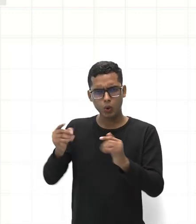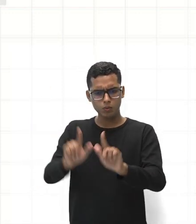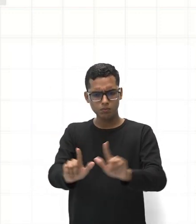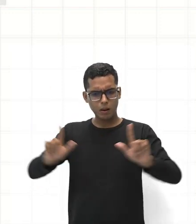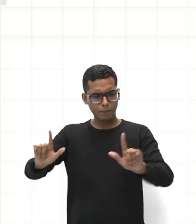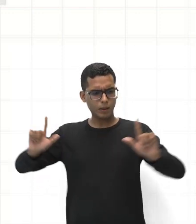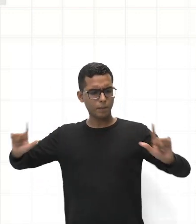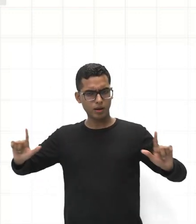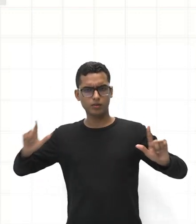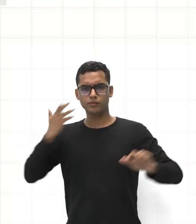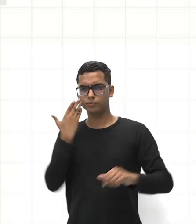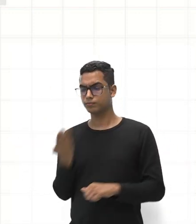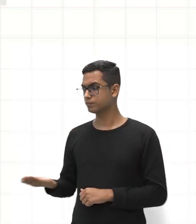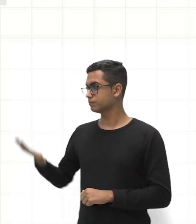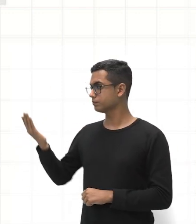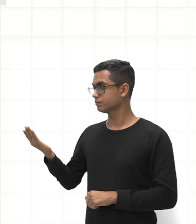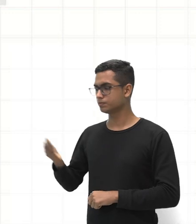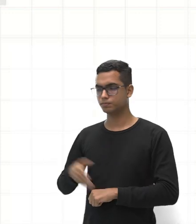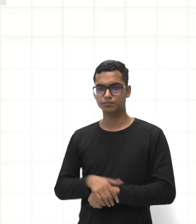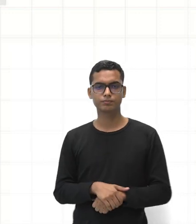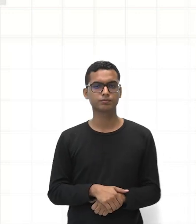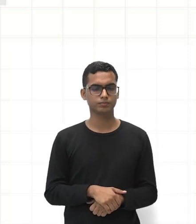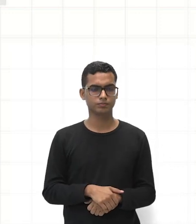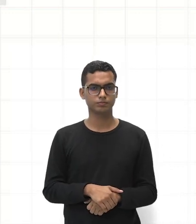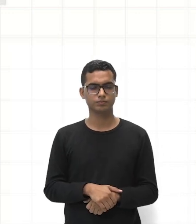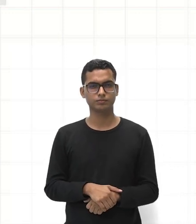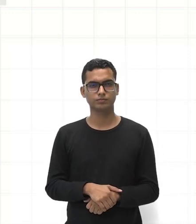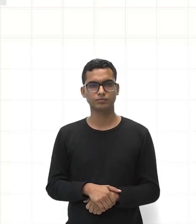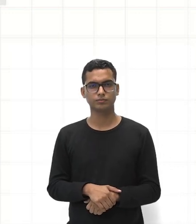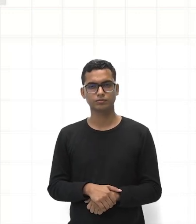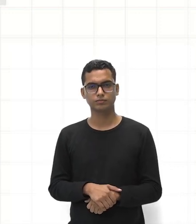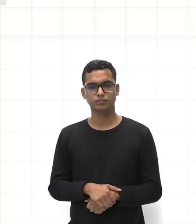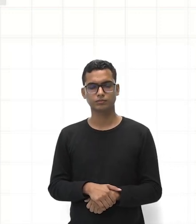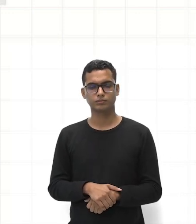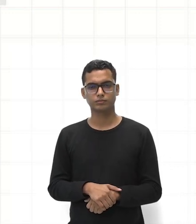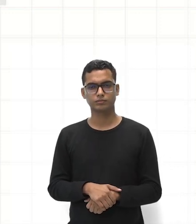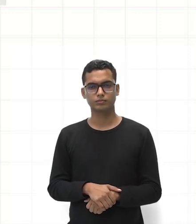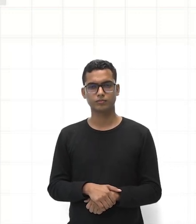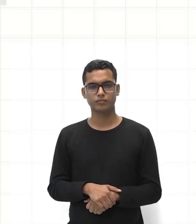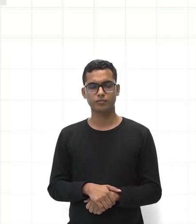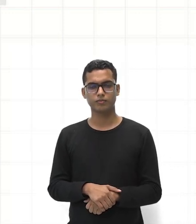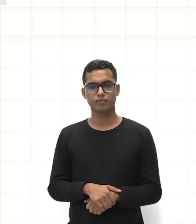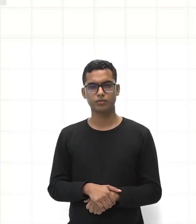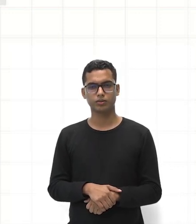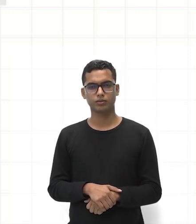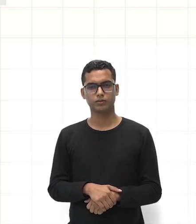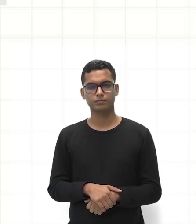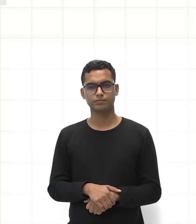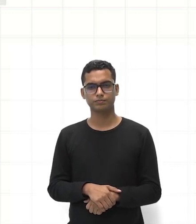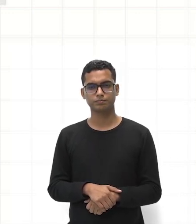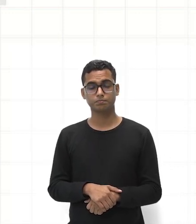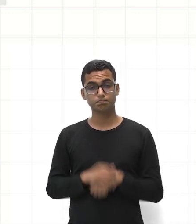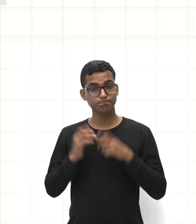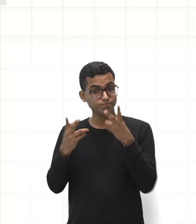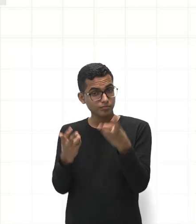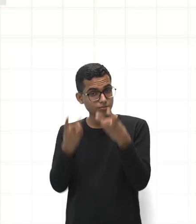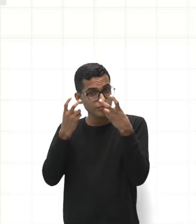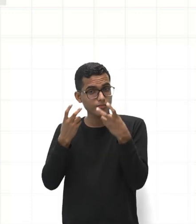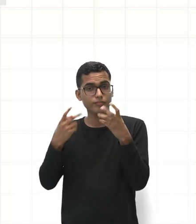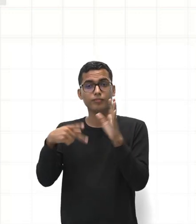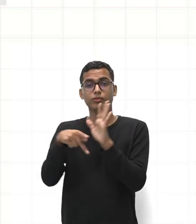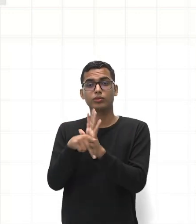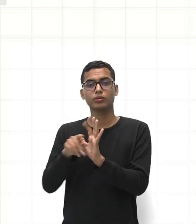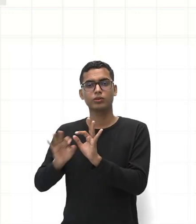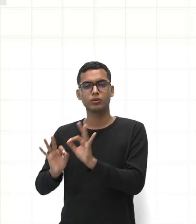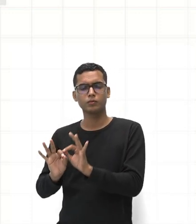Tripliquei, o lado era 1 e agora é 3. Mas olha só, só que quando o lado for 3, perceba aqui, fazer bem